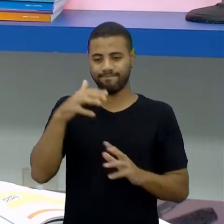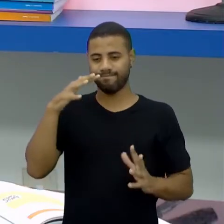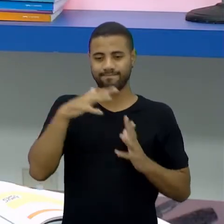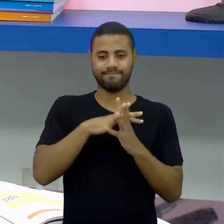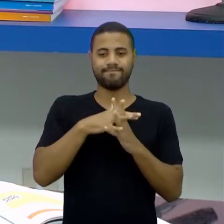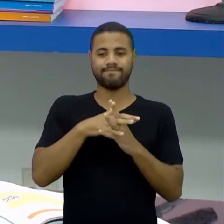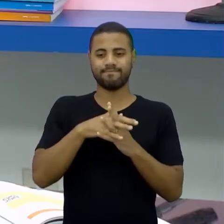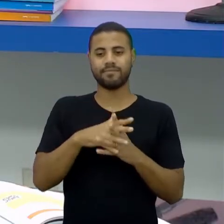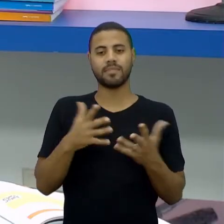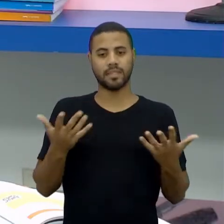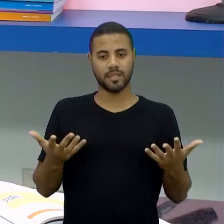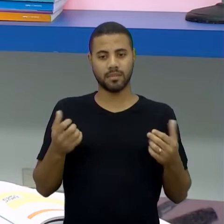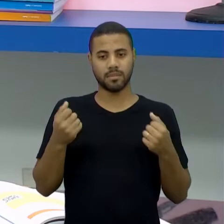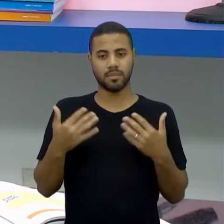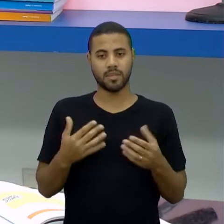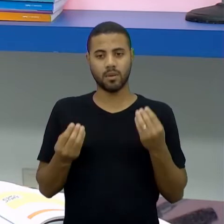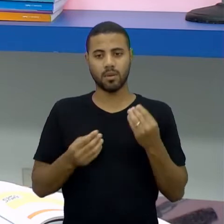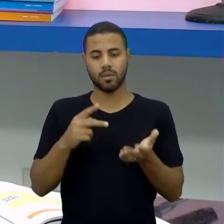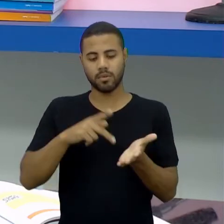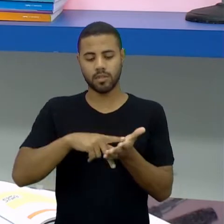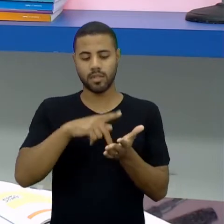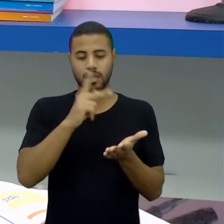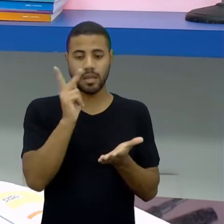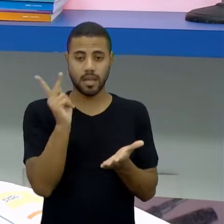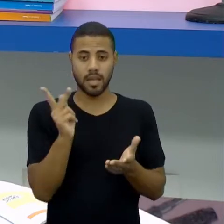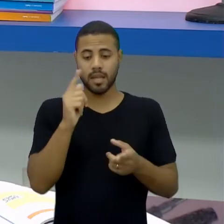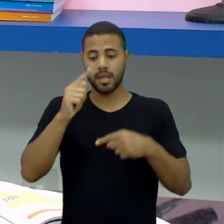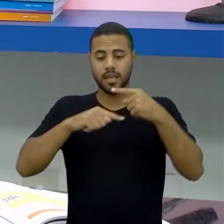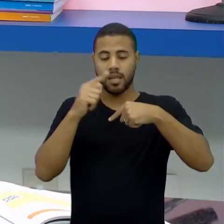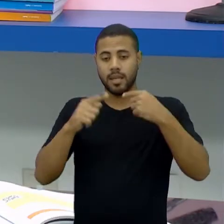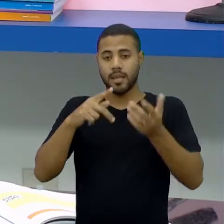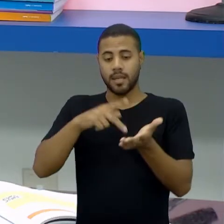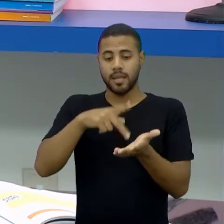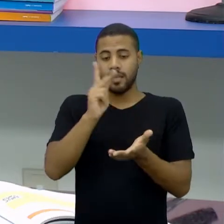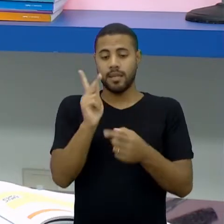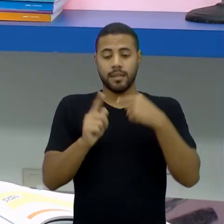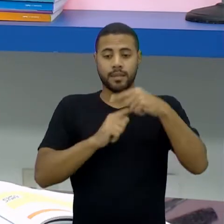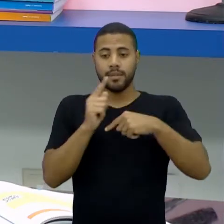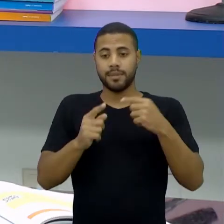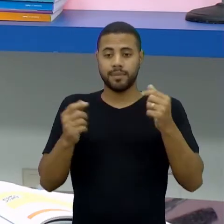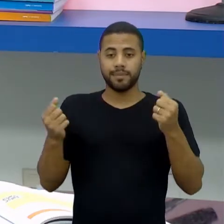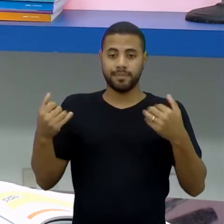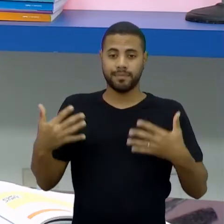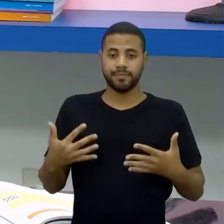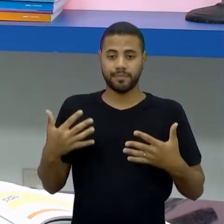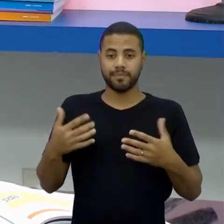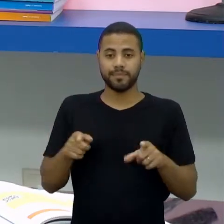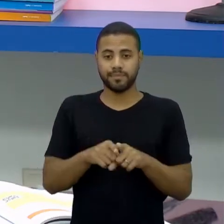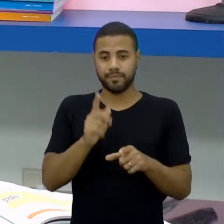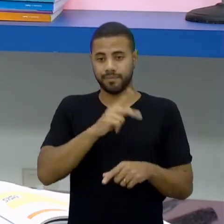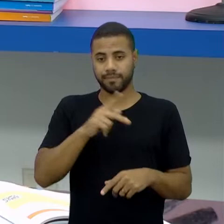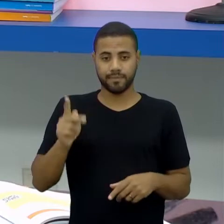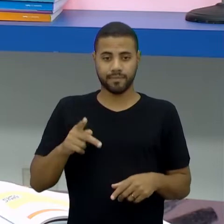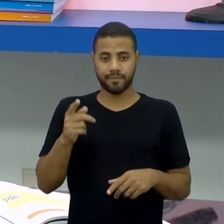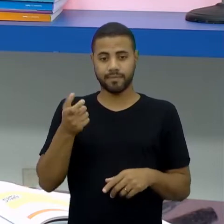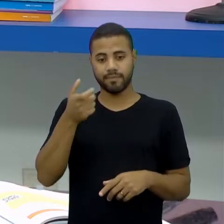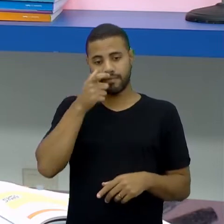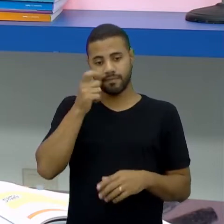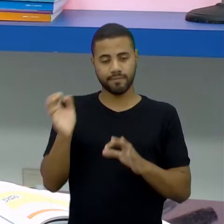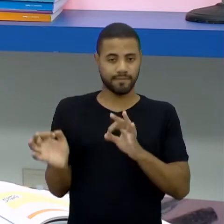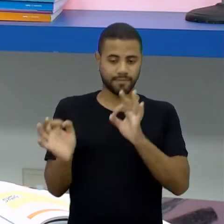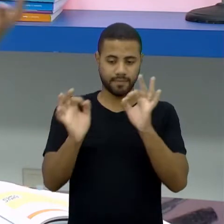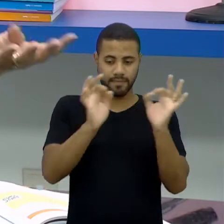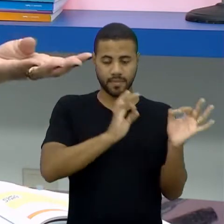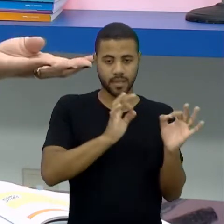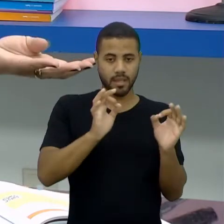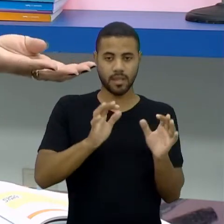com muito cuidado, com o respaldo do nosso professor aí acompanhando, mas fazer alguns movimentos básicos. Claro, a